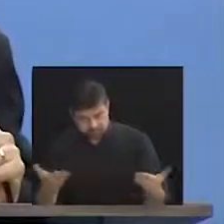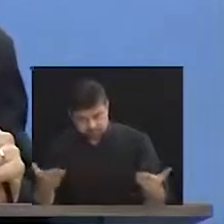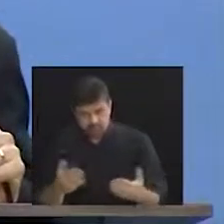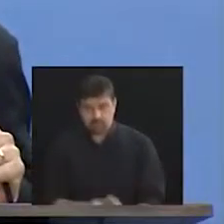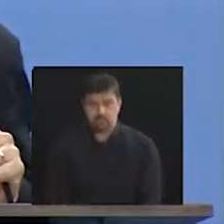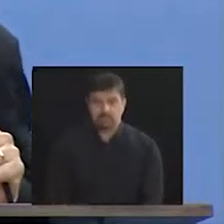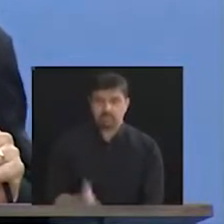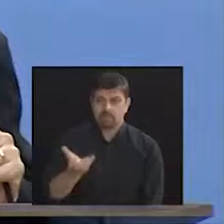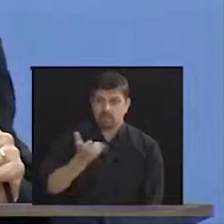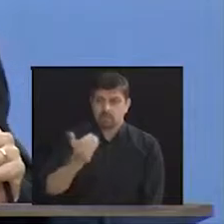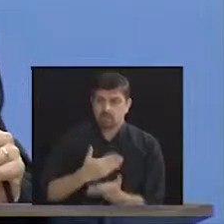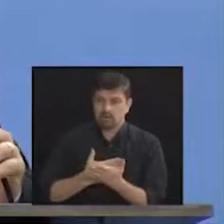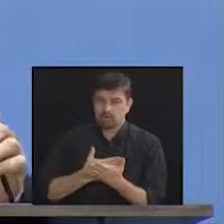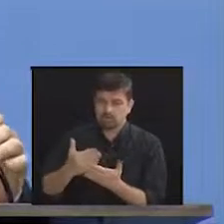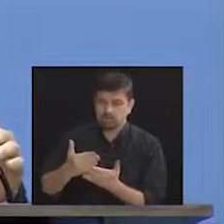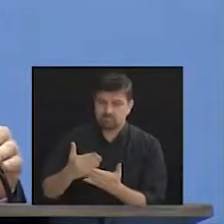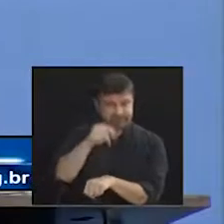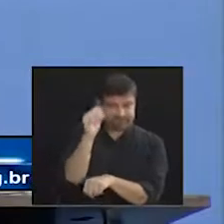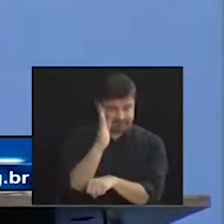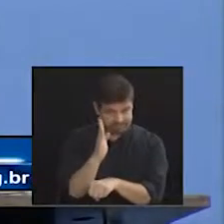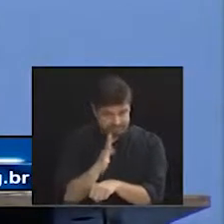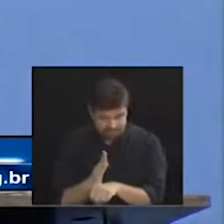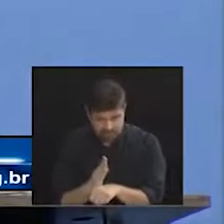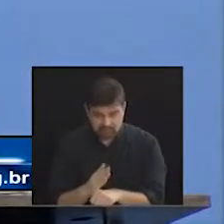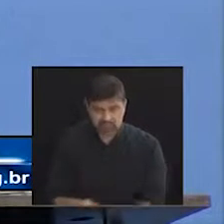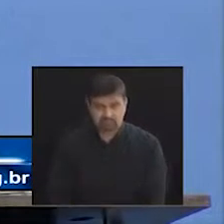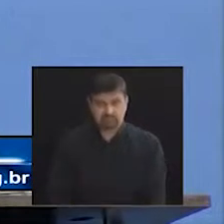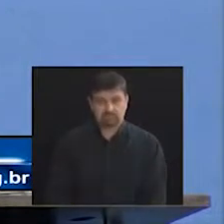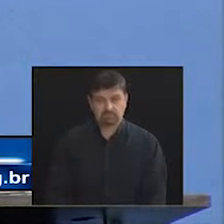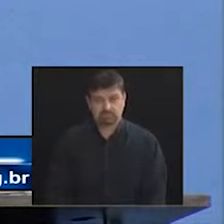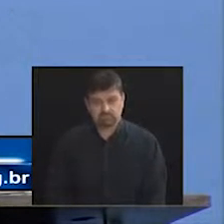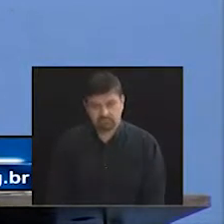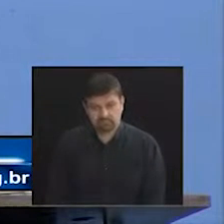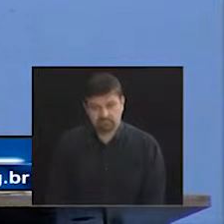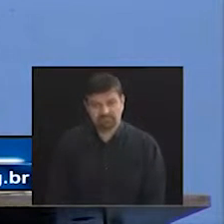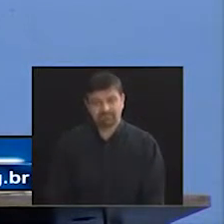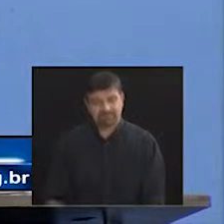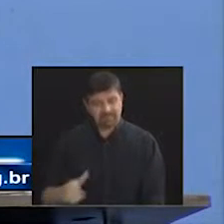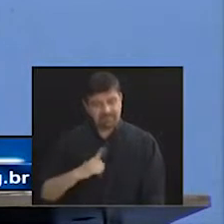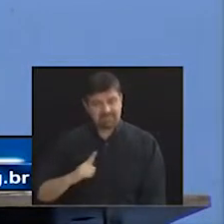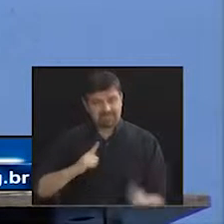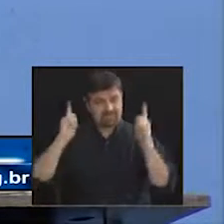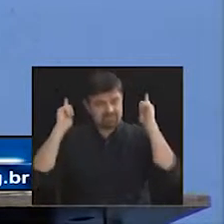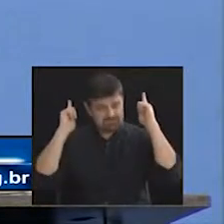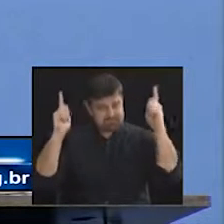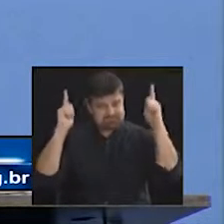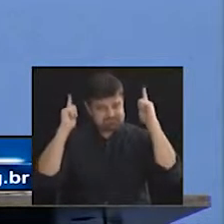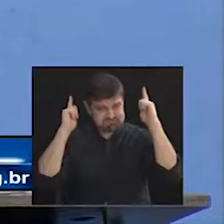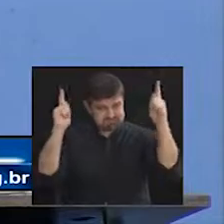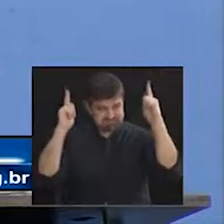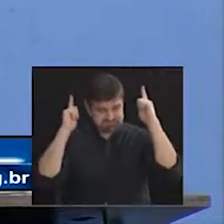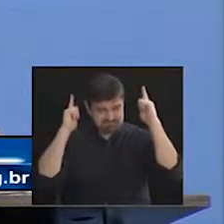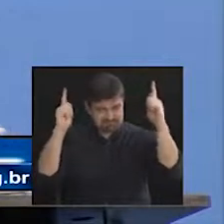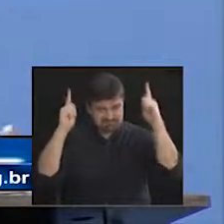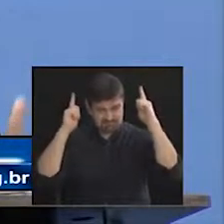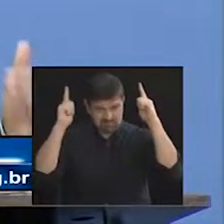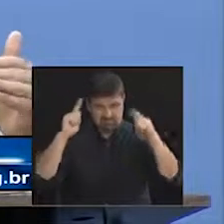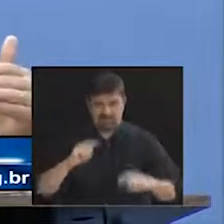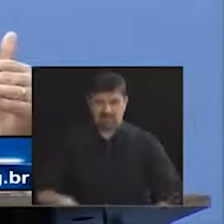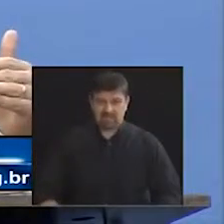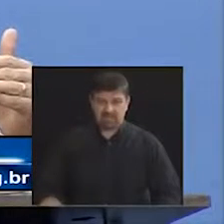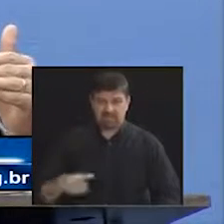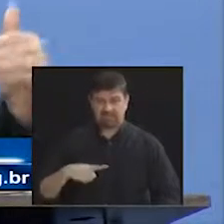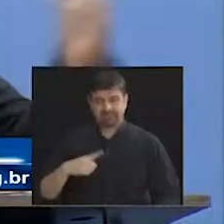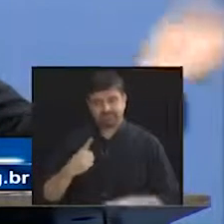crises que elas enfrentam ultimamente especialmente com greves continuamente problema daqueles grandes